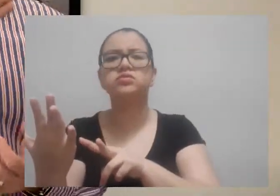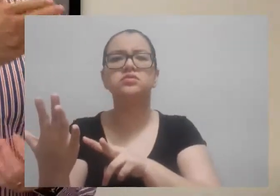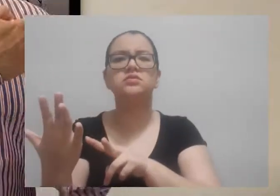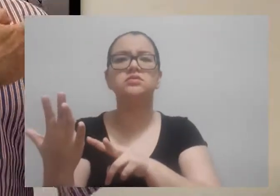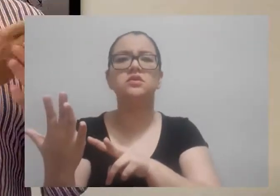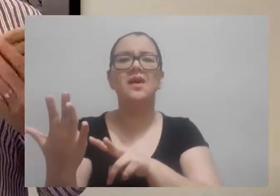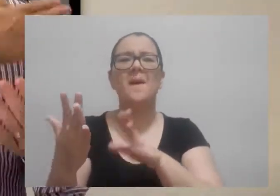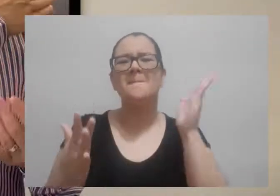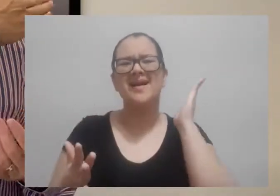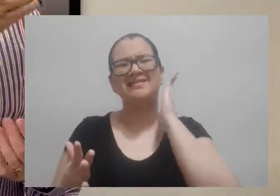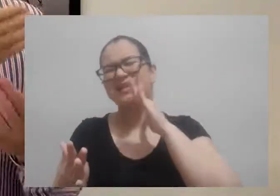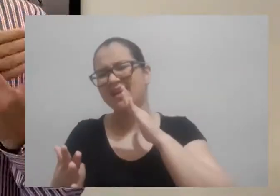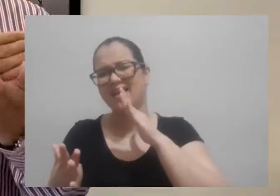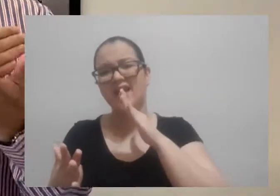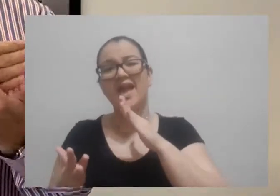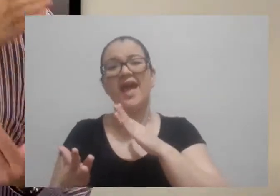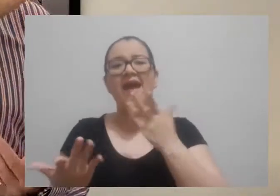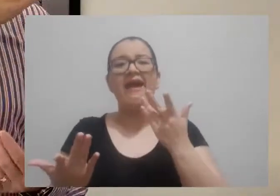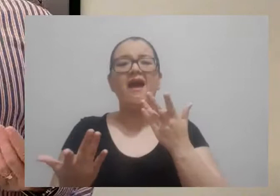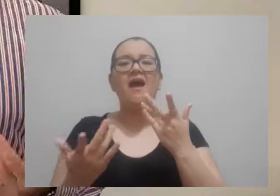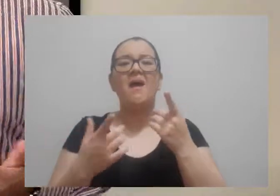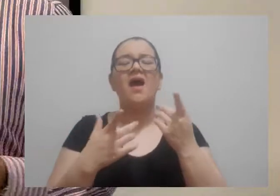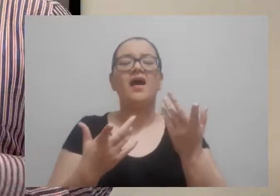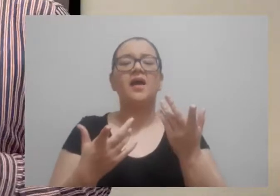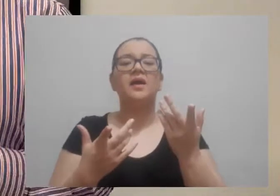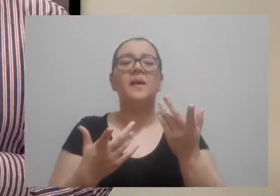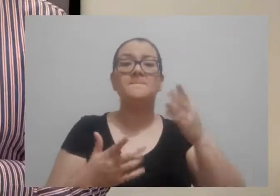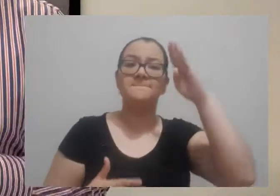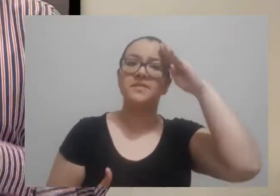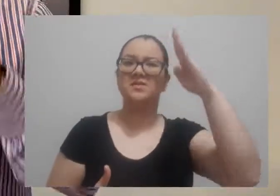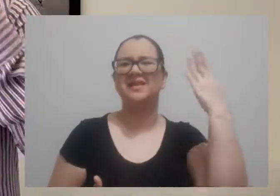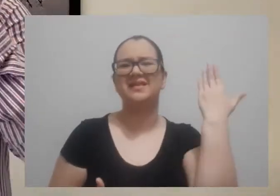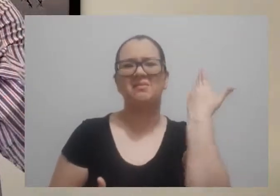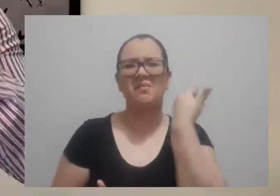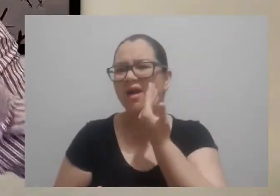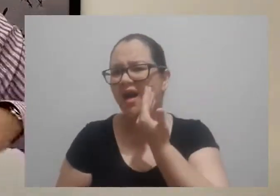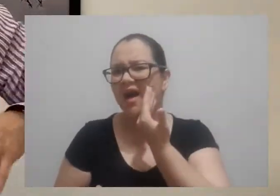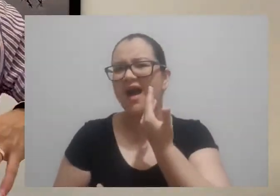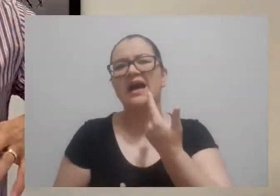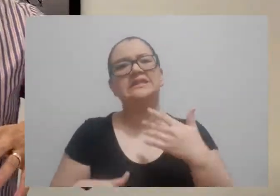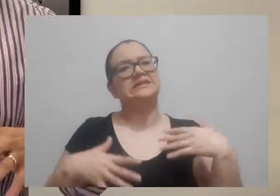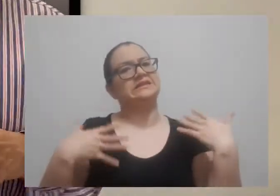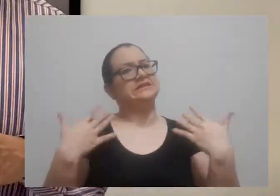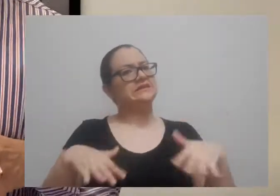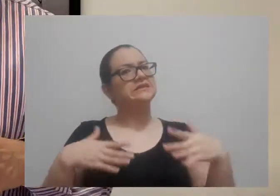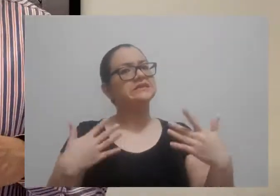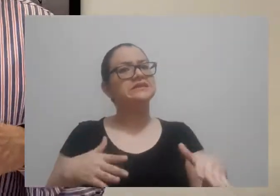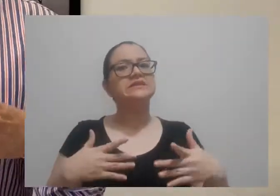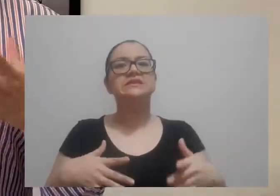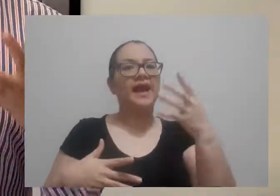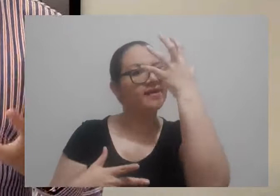pessoa, principalmente com o lado, com a costa da mão, bater no rosto de uma pessoa. Isso era uma situação